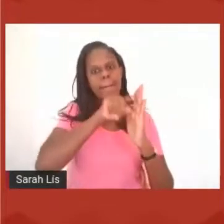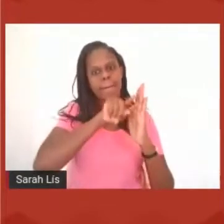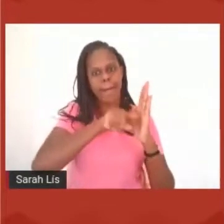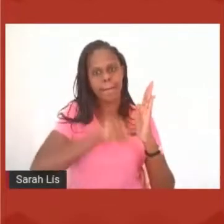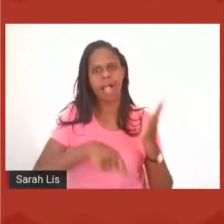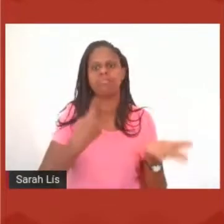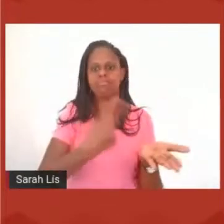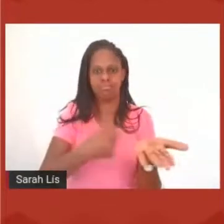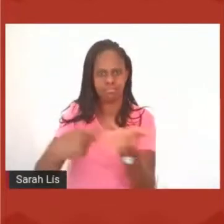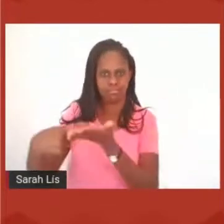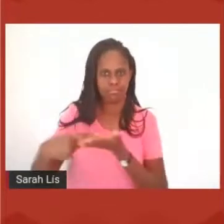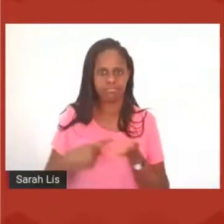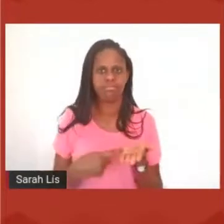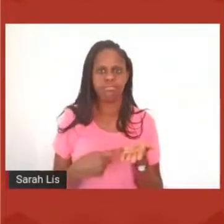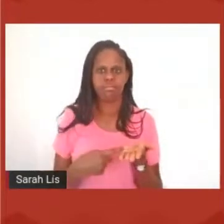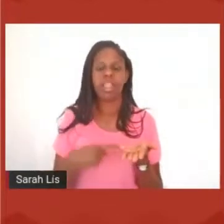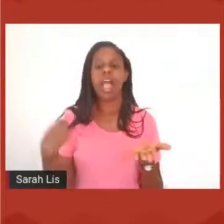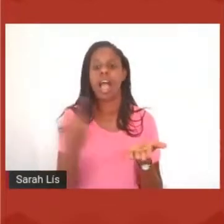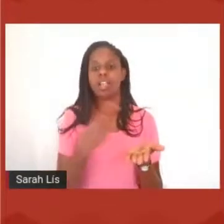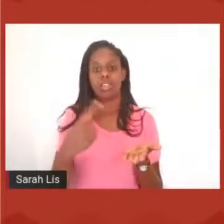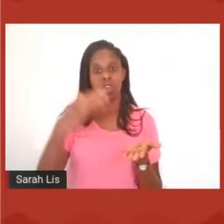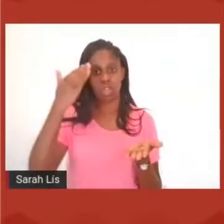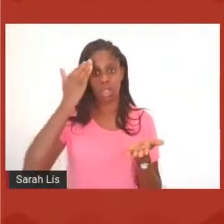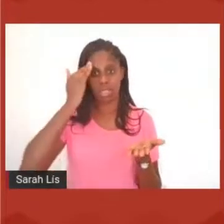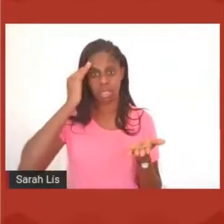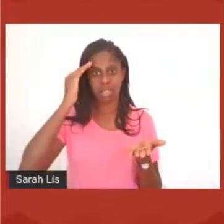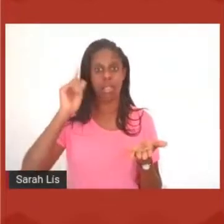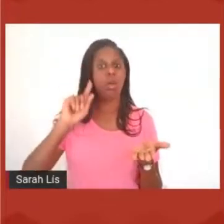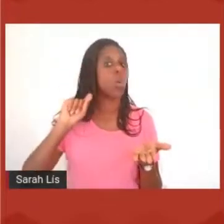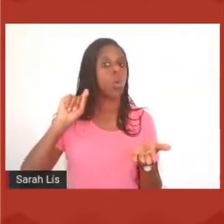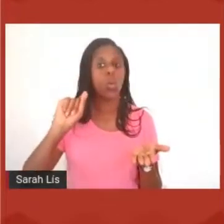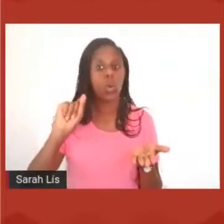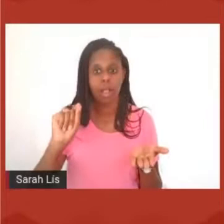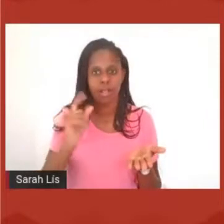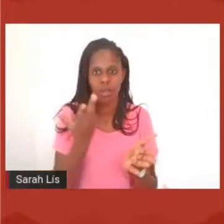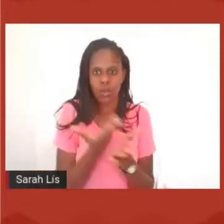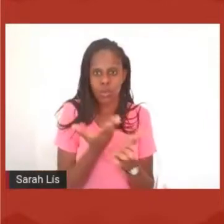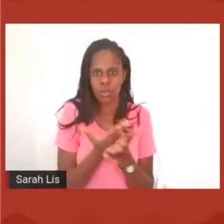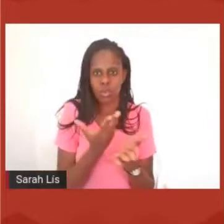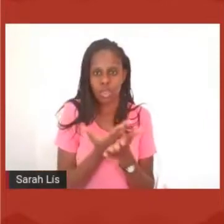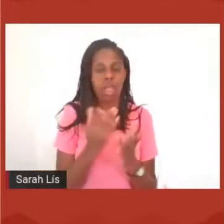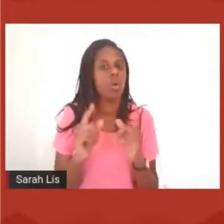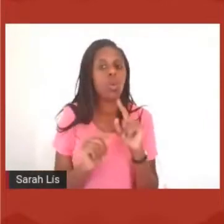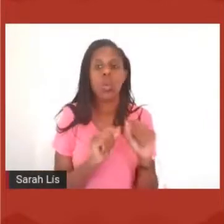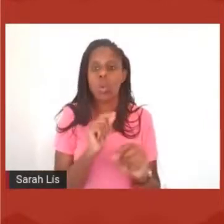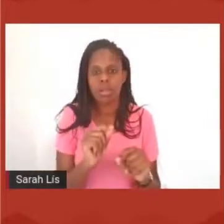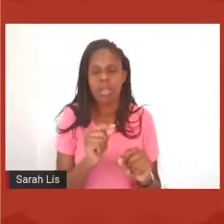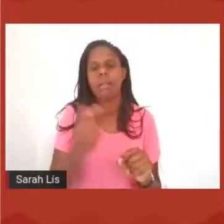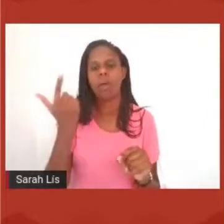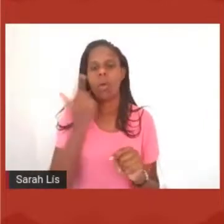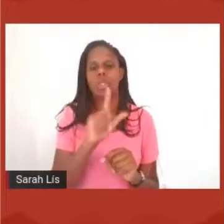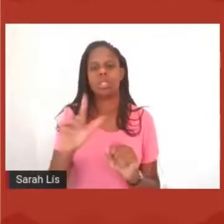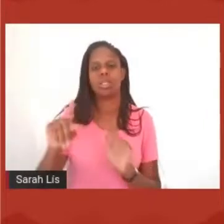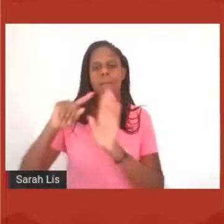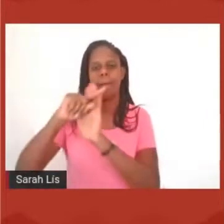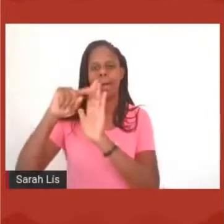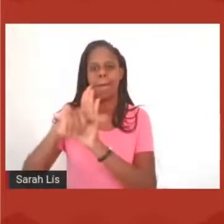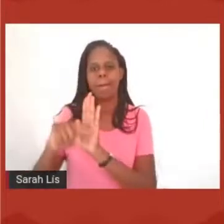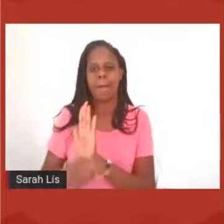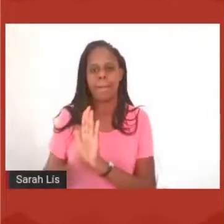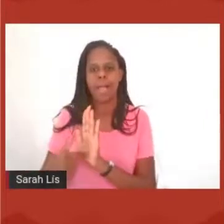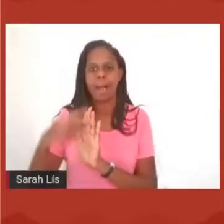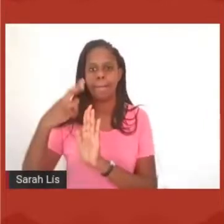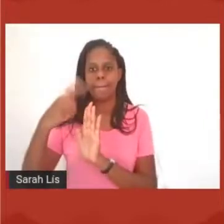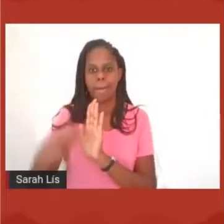O que a gente tem que entender para buscar, que a gente vai ter que estudar para poder entender as perguntas, para responder